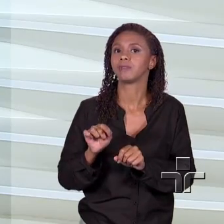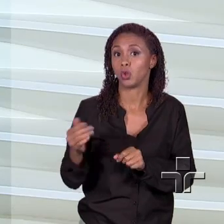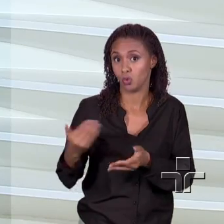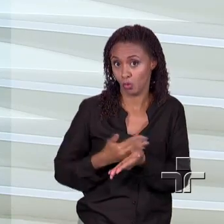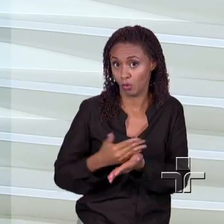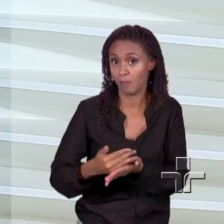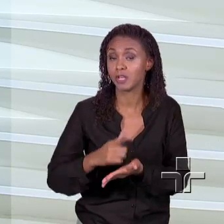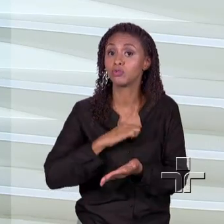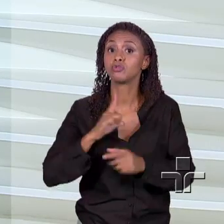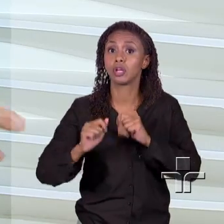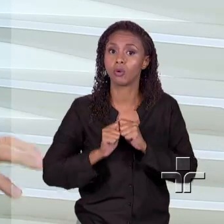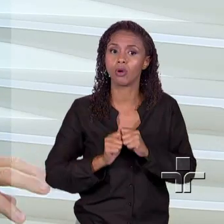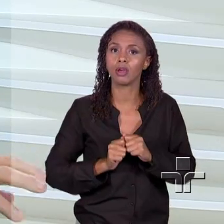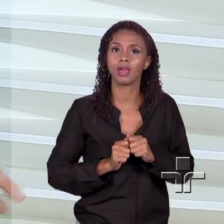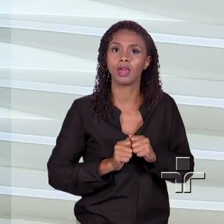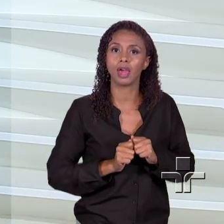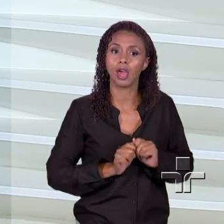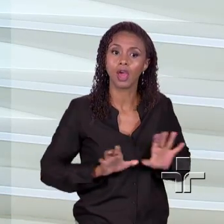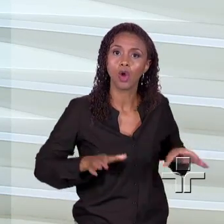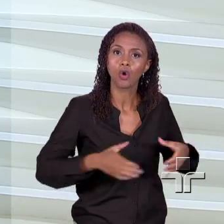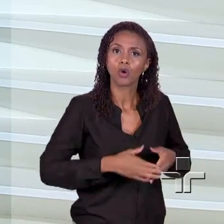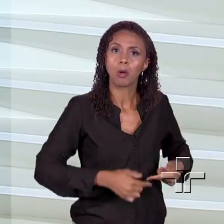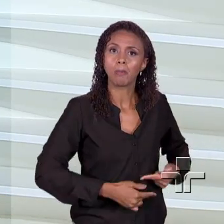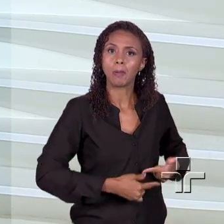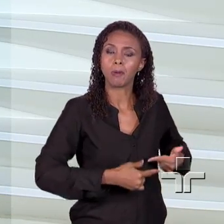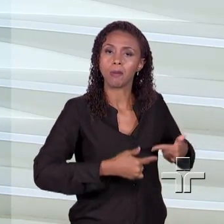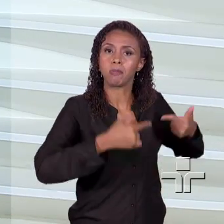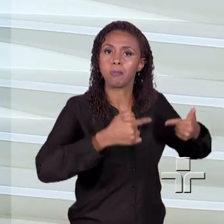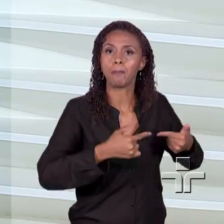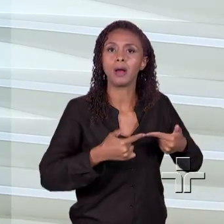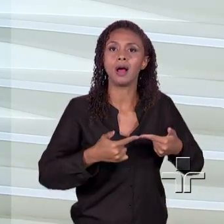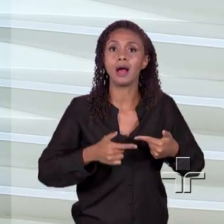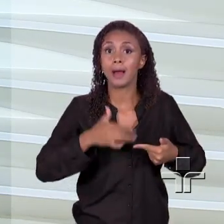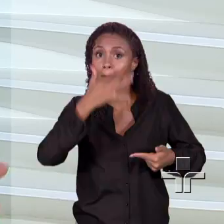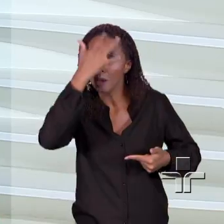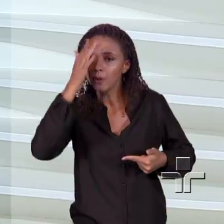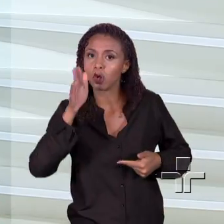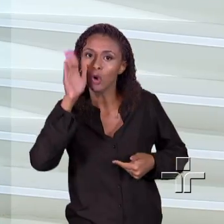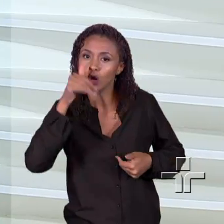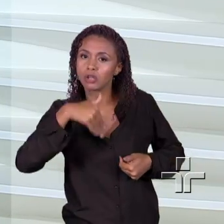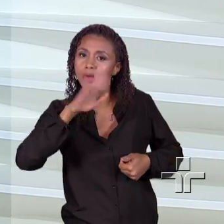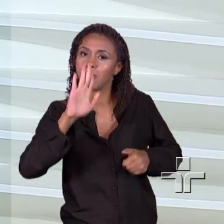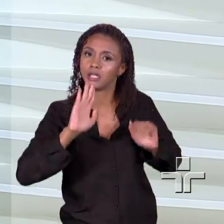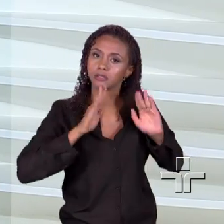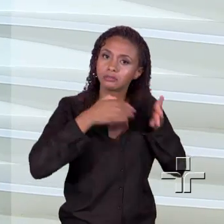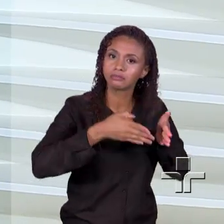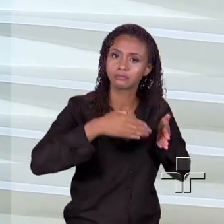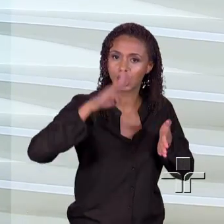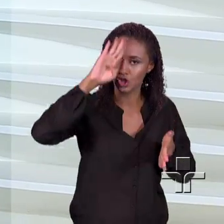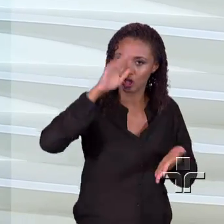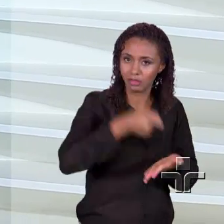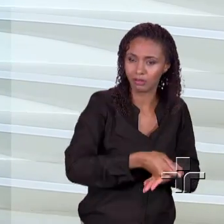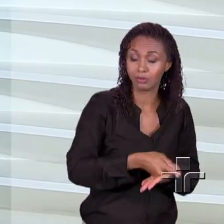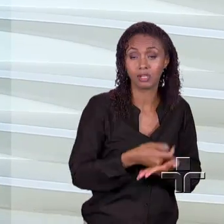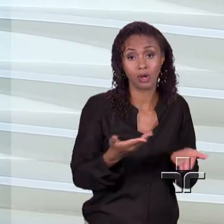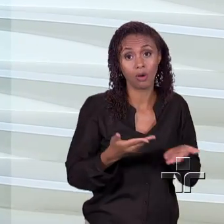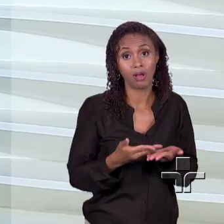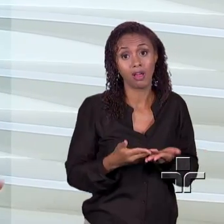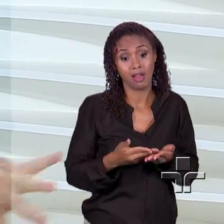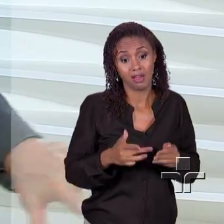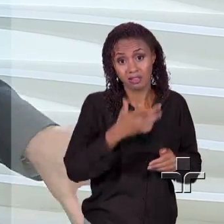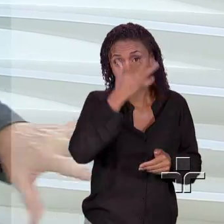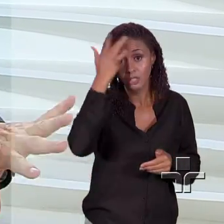pessoas da luta armada. Pessoas que tinham mais curiosidade sobre esse período da ditadura. Então, essas pessoas tomaram o primeiro plano e